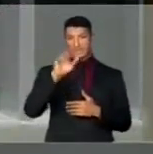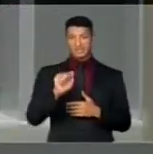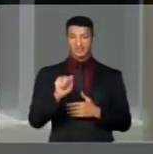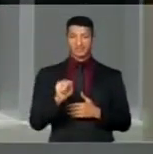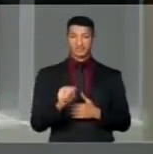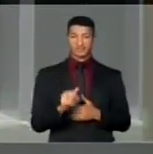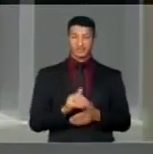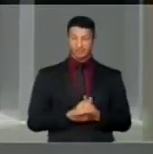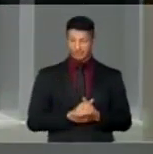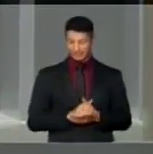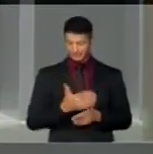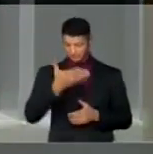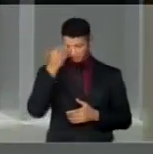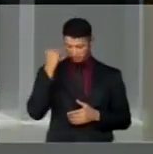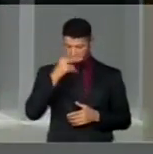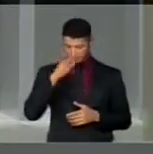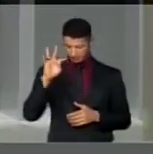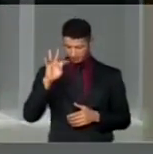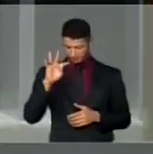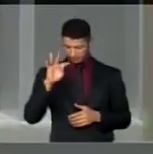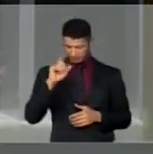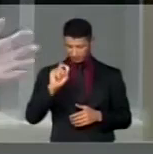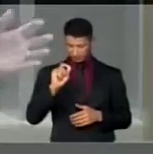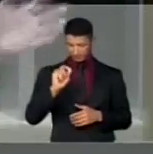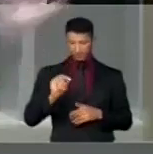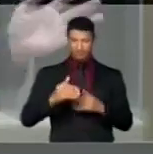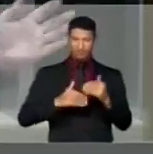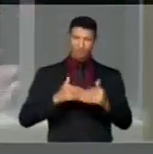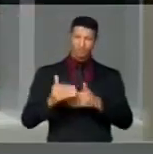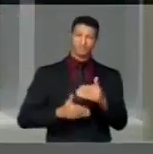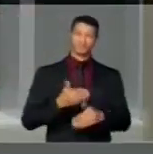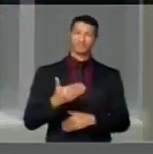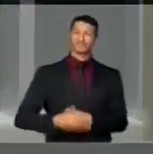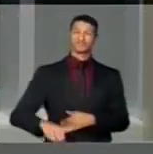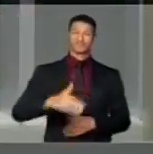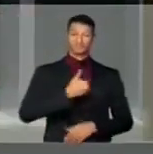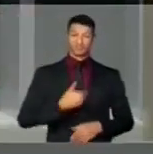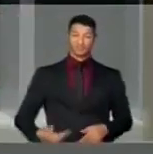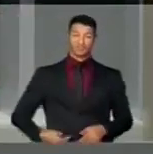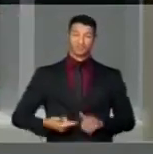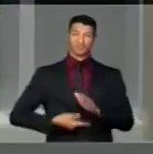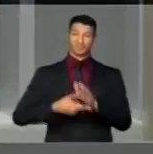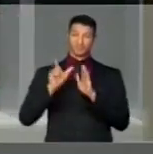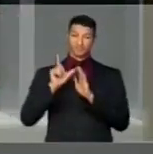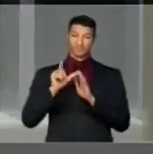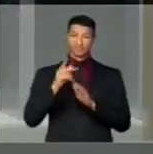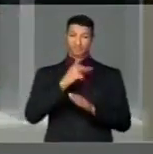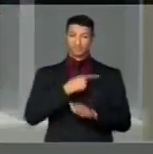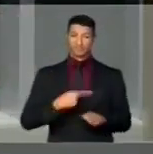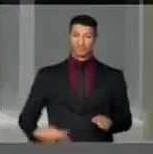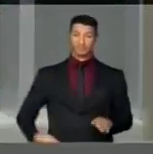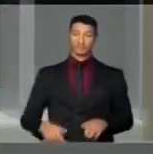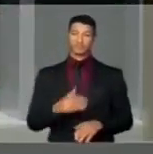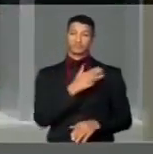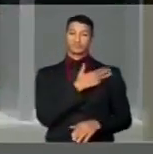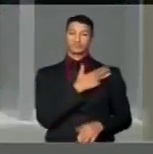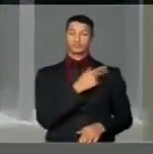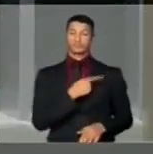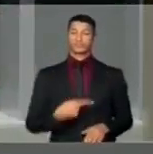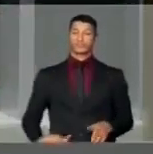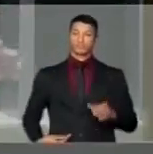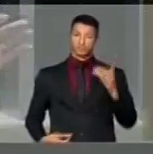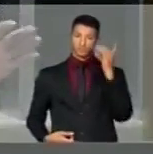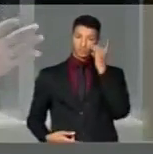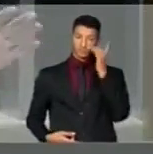história. Esquece o PT que durante todos os governos que antecederam o presidente Lula e a presidente